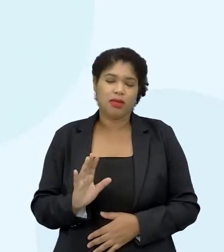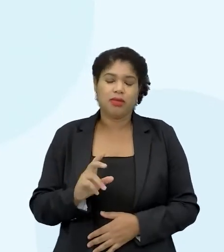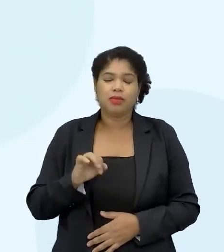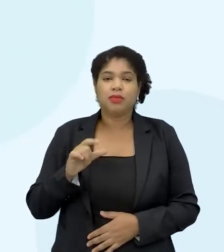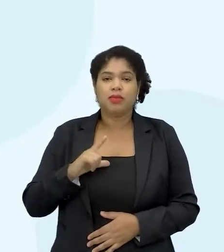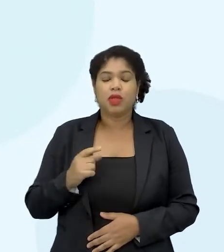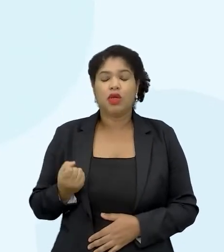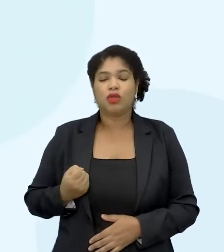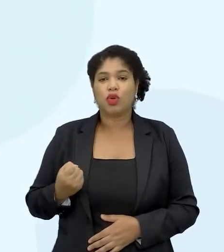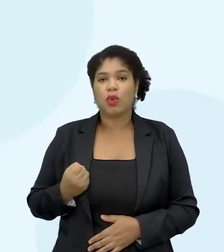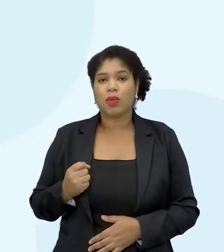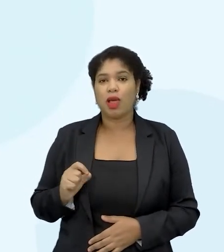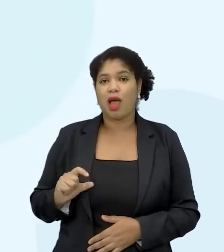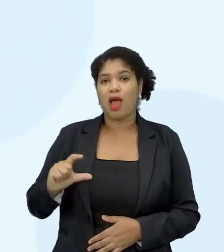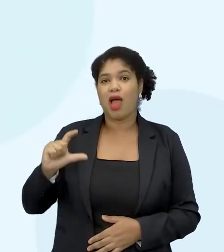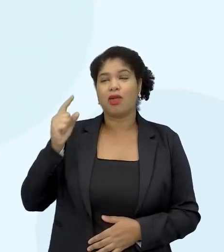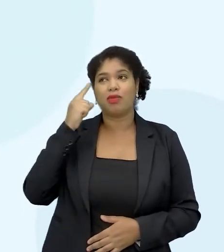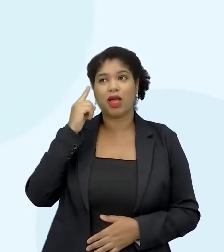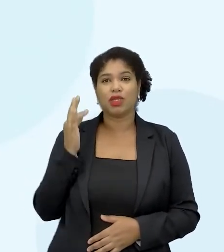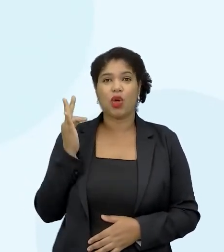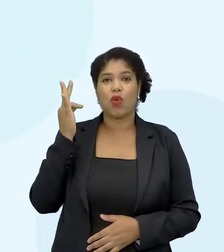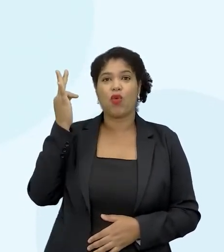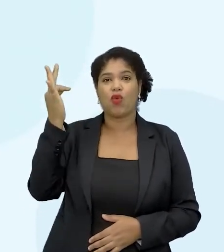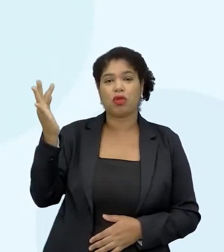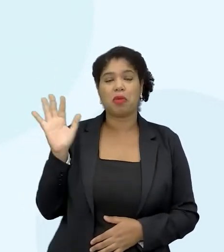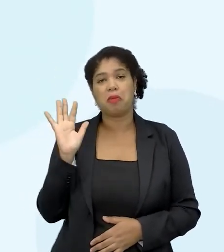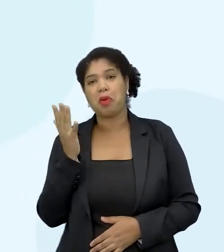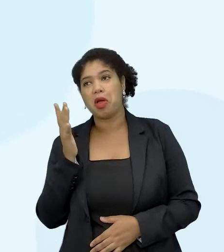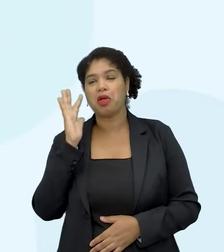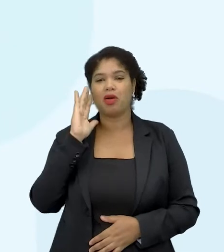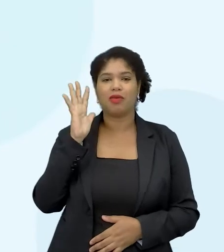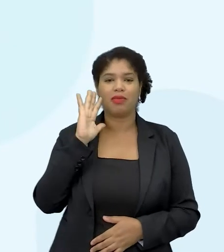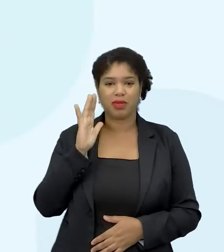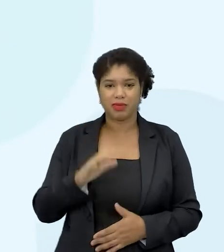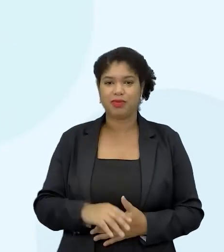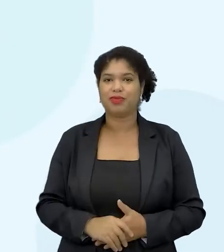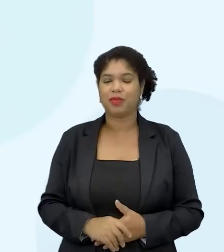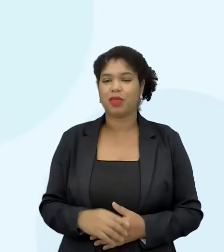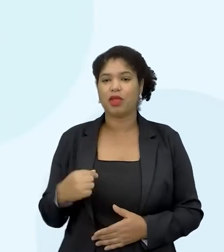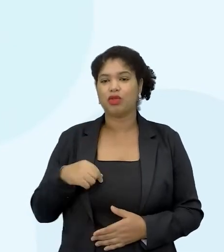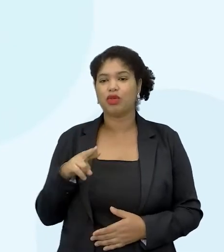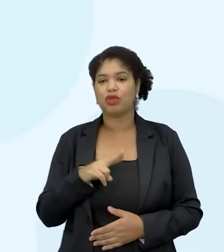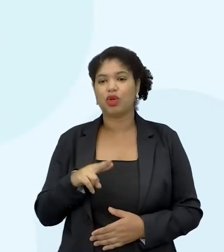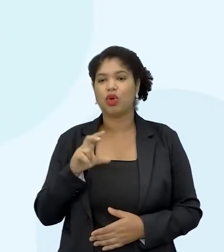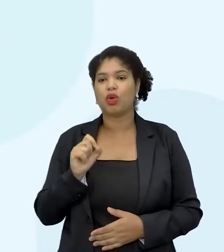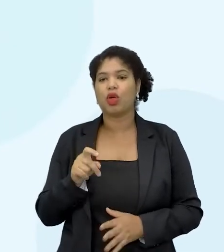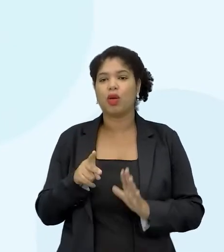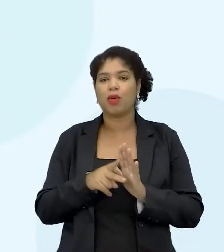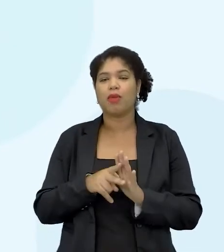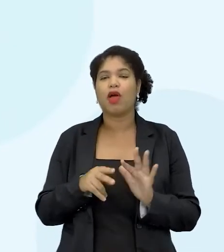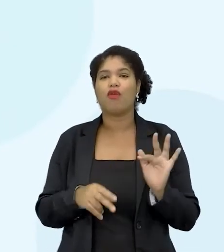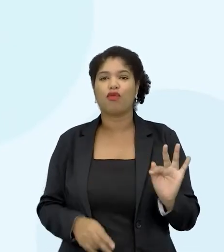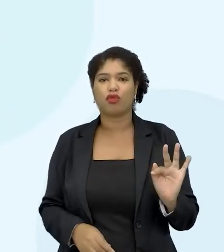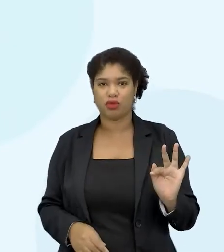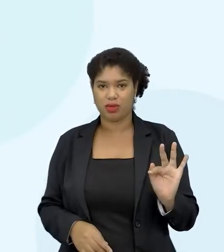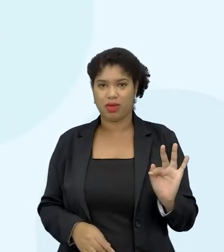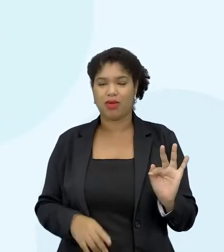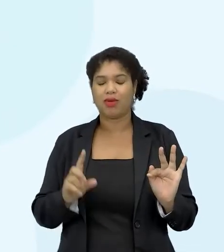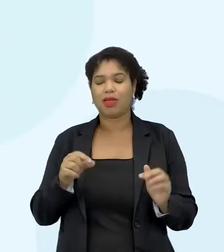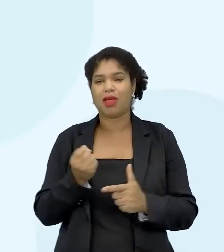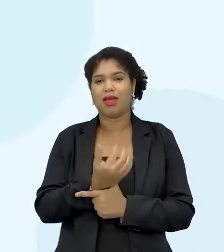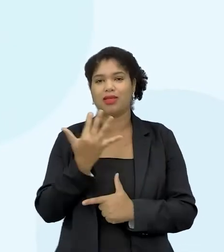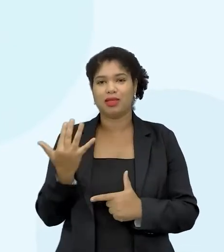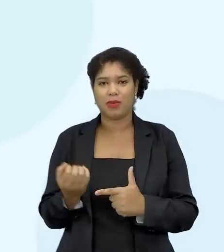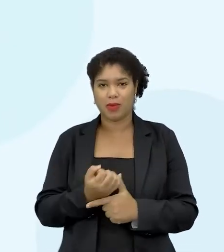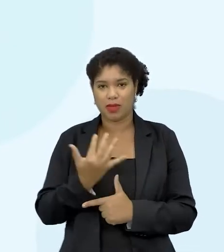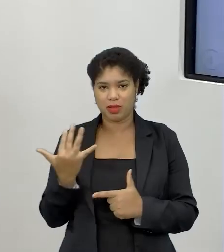alto, uma coisa muito futura, né? Fazer previsão, a gente usa a função, a expressão algébrica.